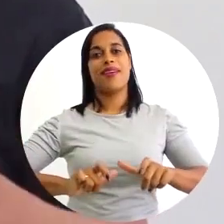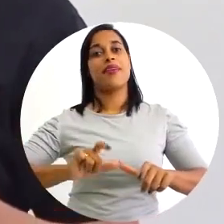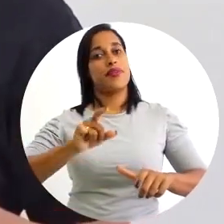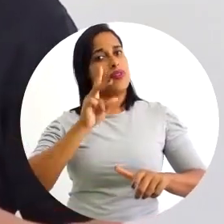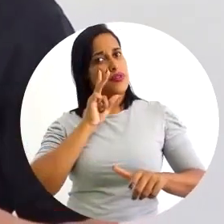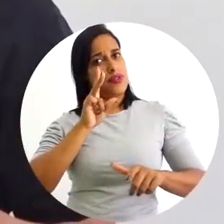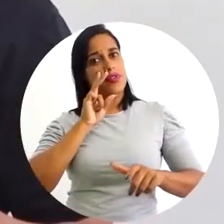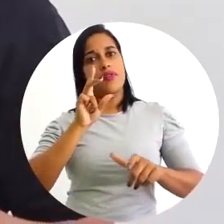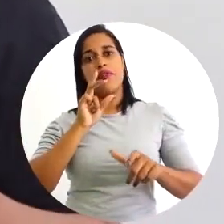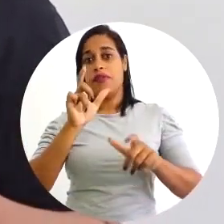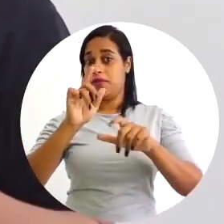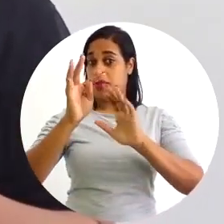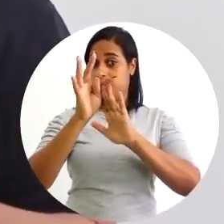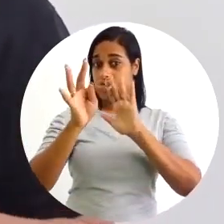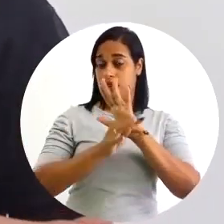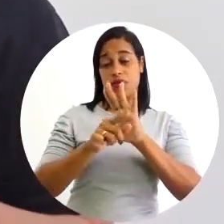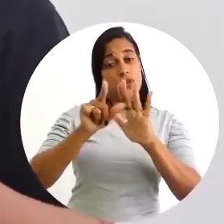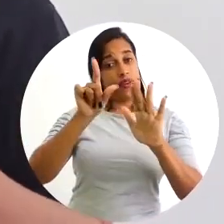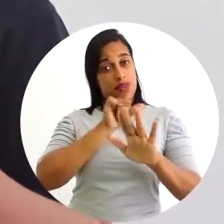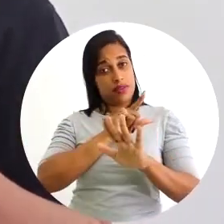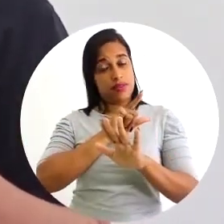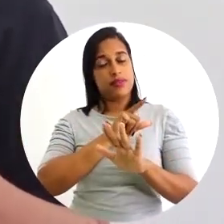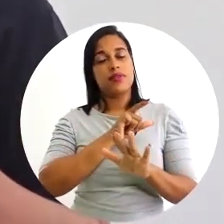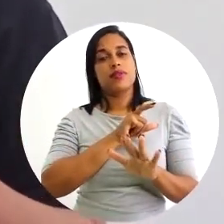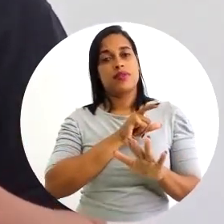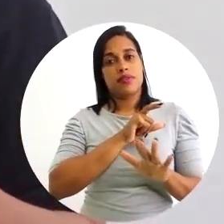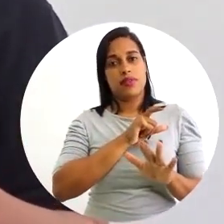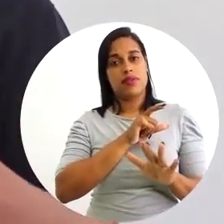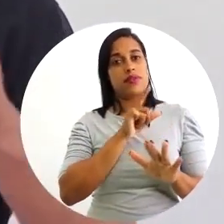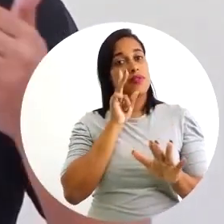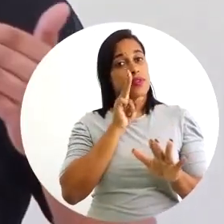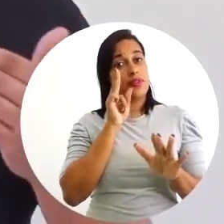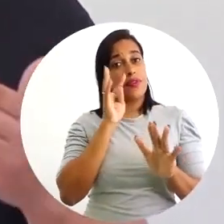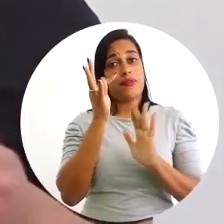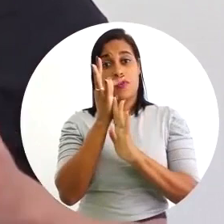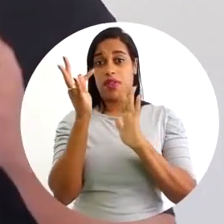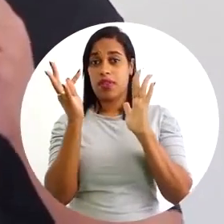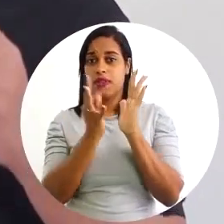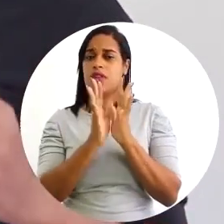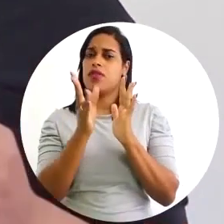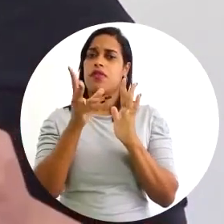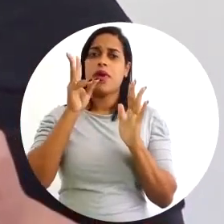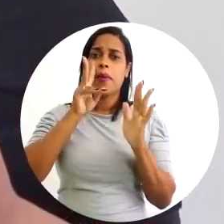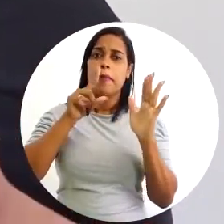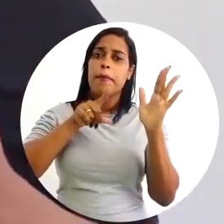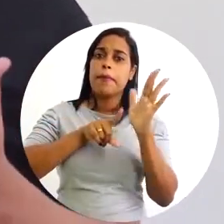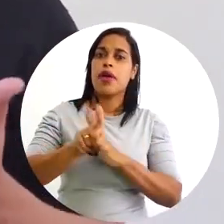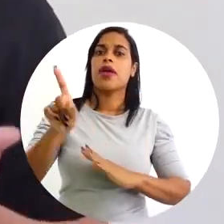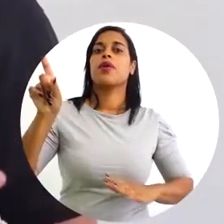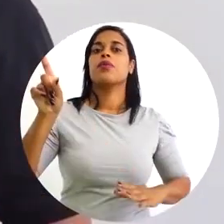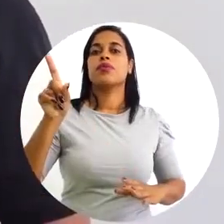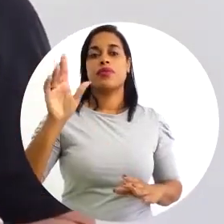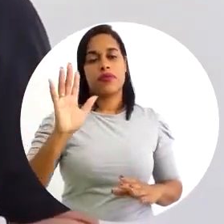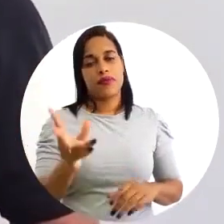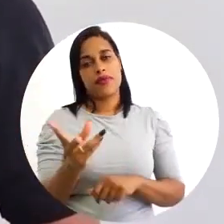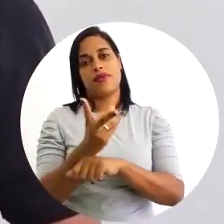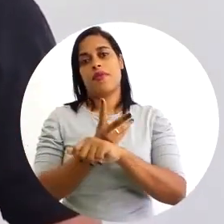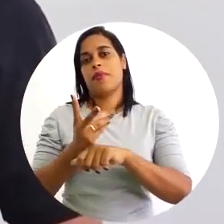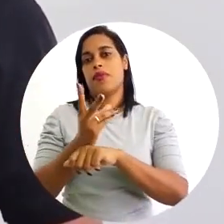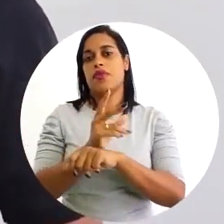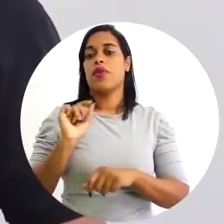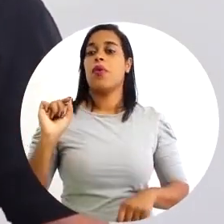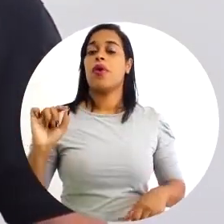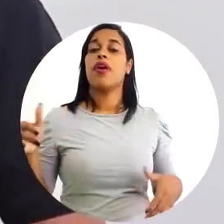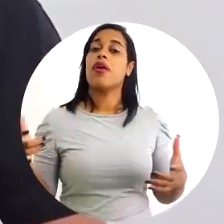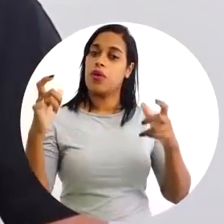você for olhar o texto, antes de você olhar o texto, você já viu a pergunta, tem onde, você vai procurar o que